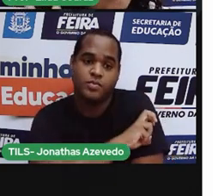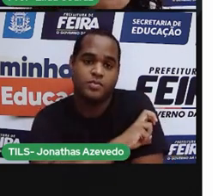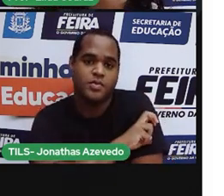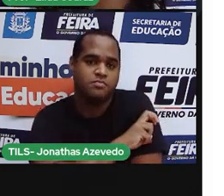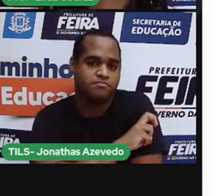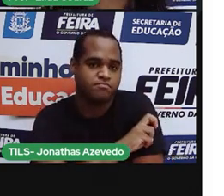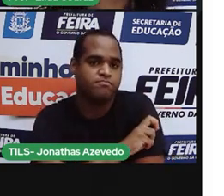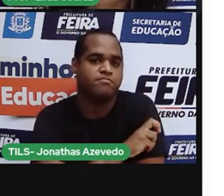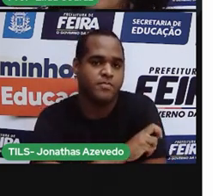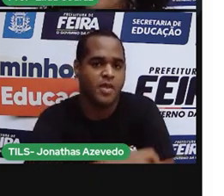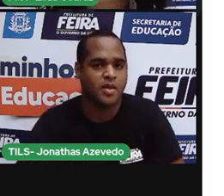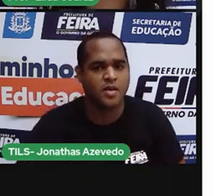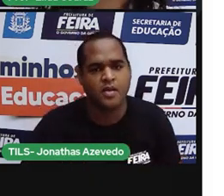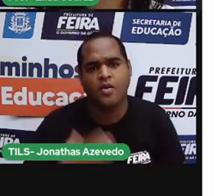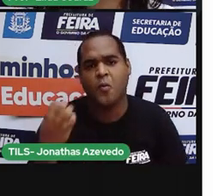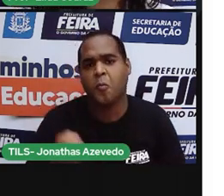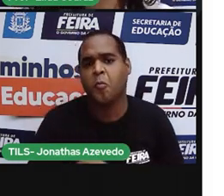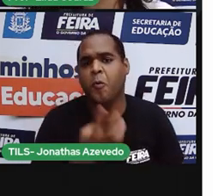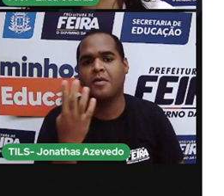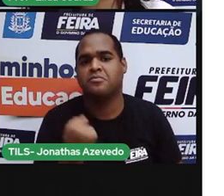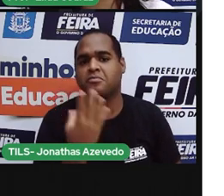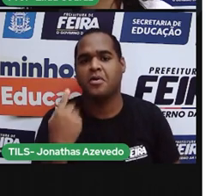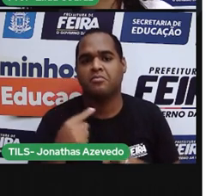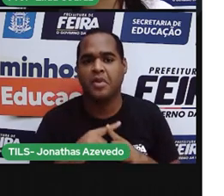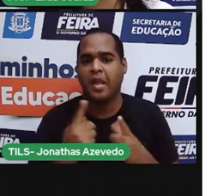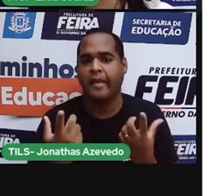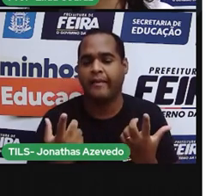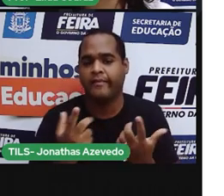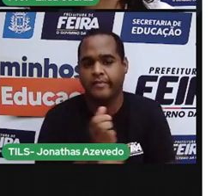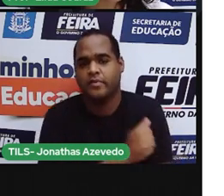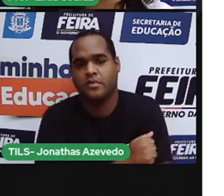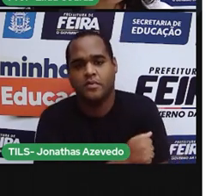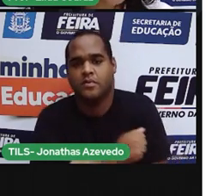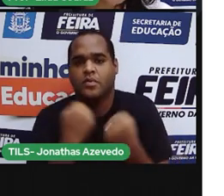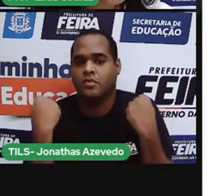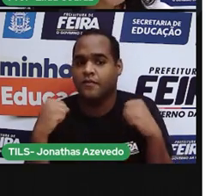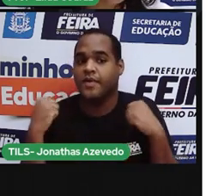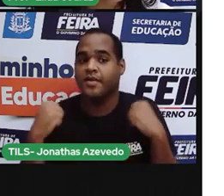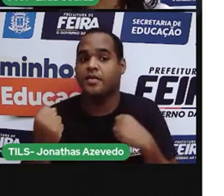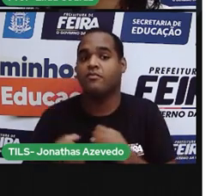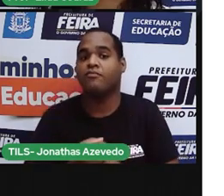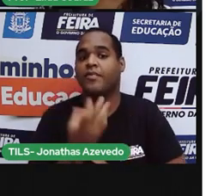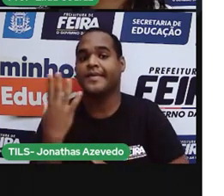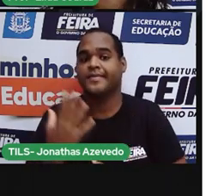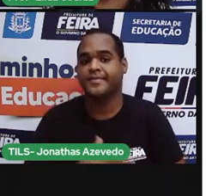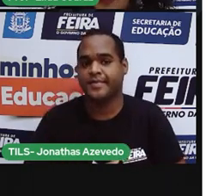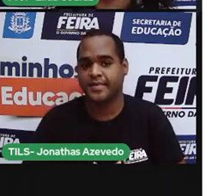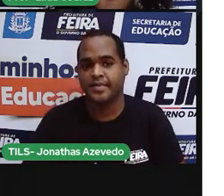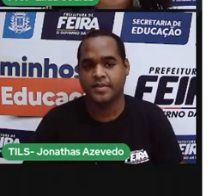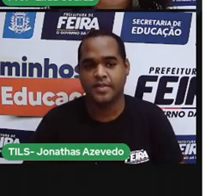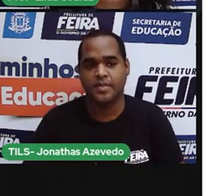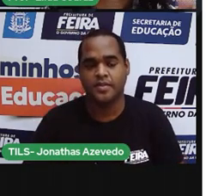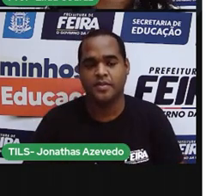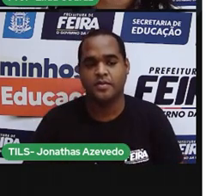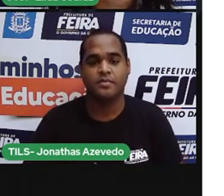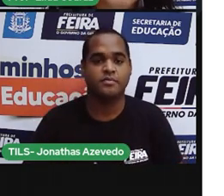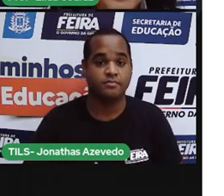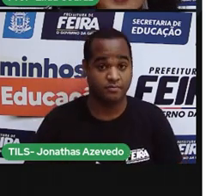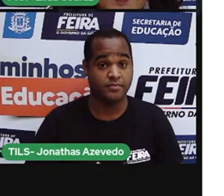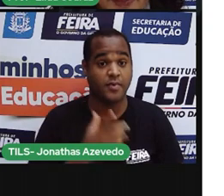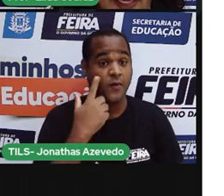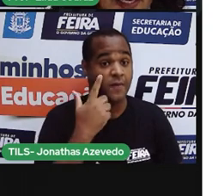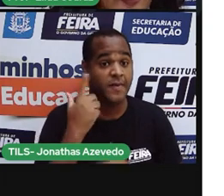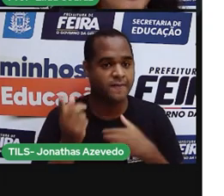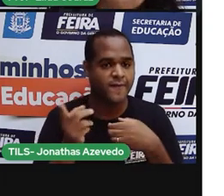ano. Quantos alunos farão essa aula de educação física? Aí você, ó, volta